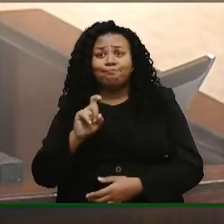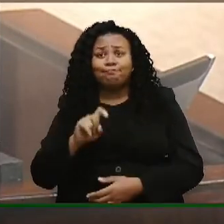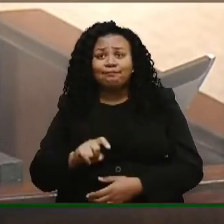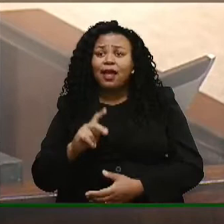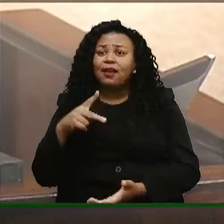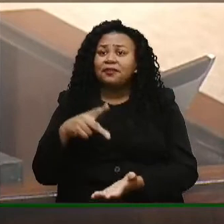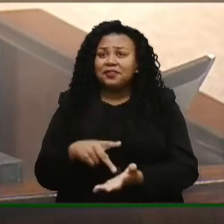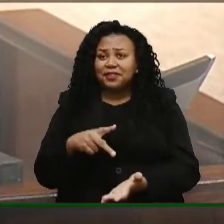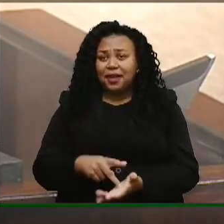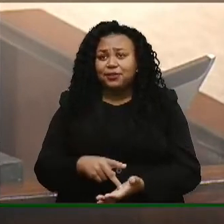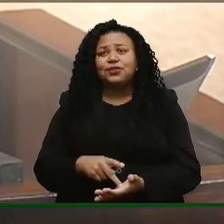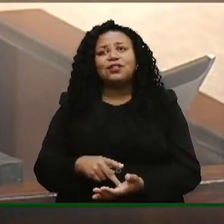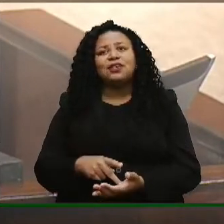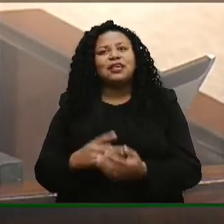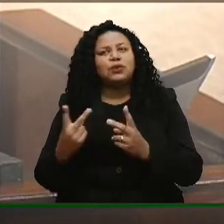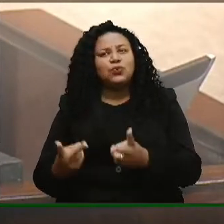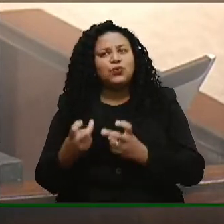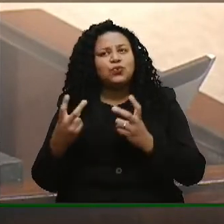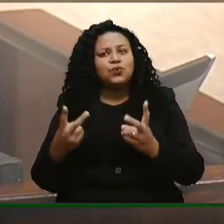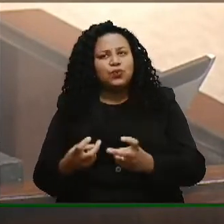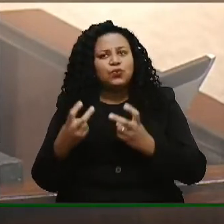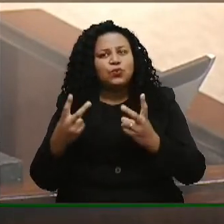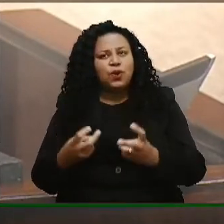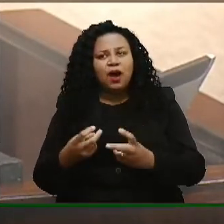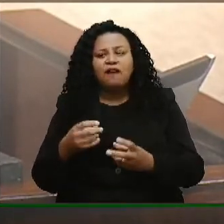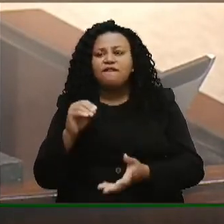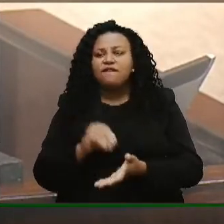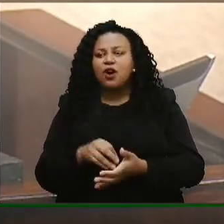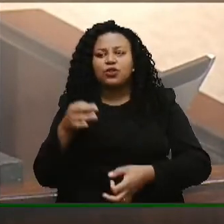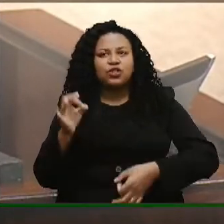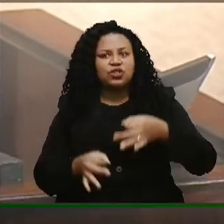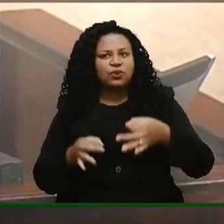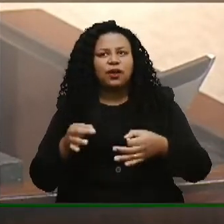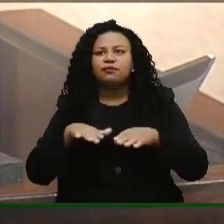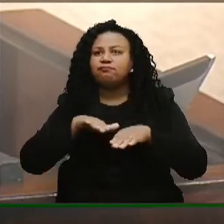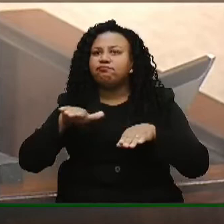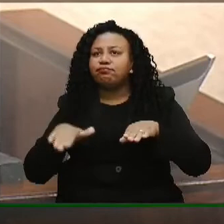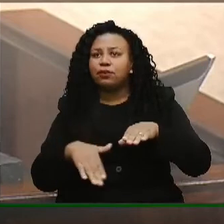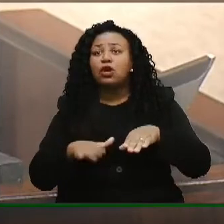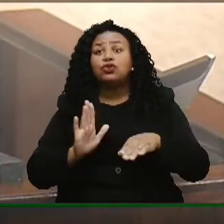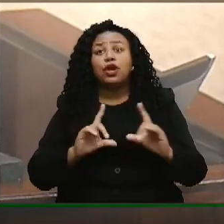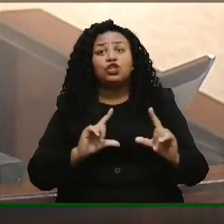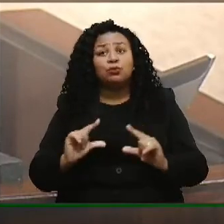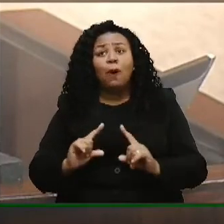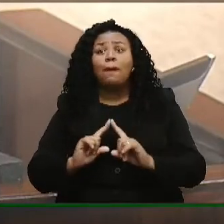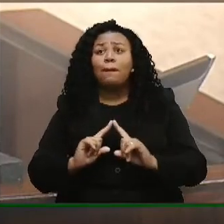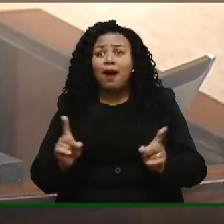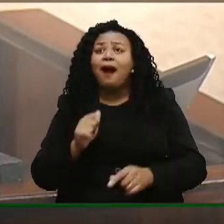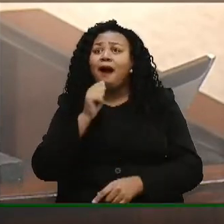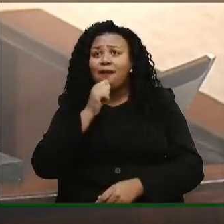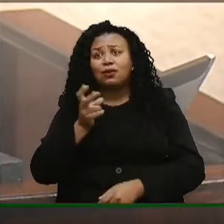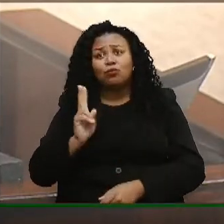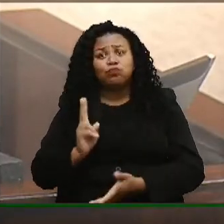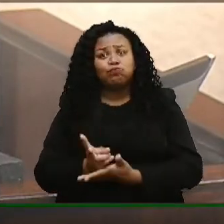É verdade que a exploração, as injustiças e as desigualdades diminuíram, mas elas ainda